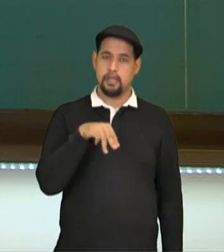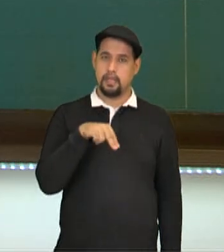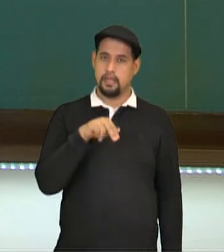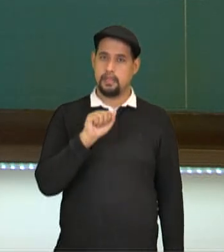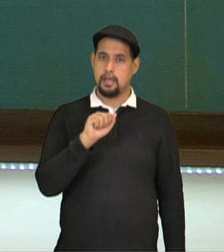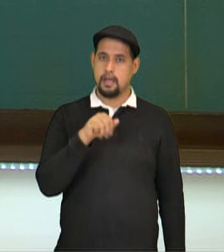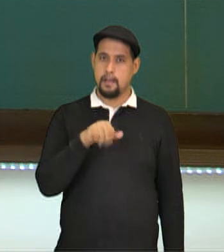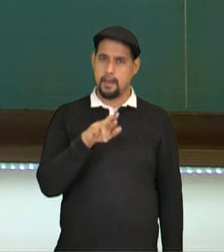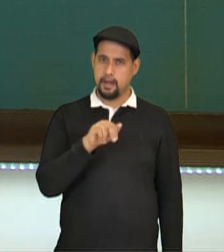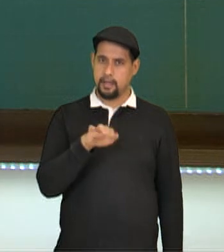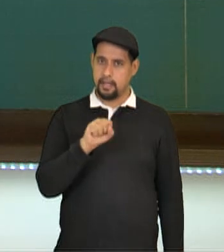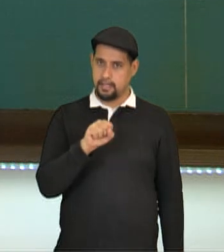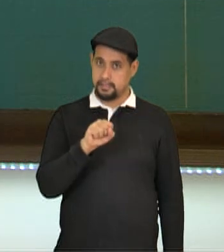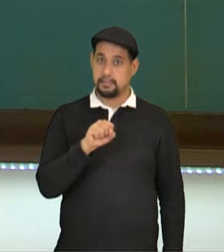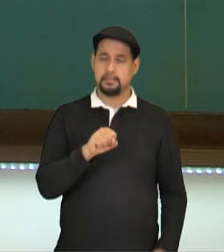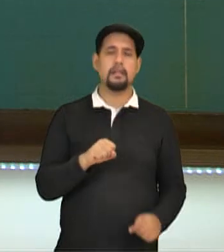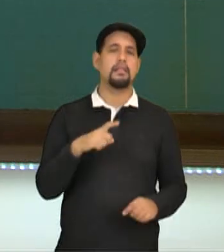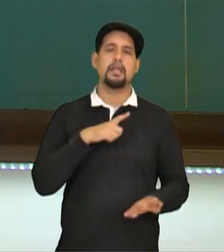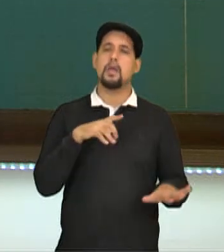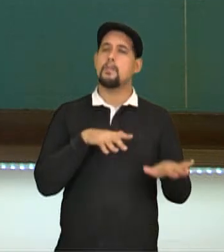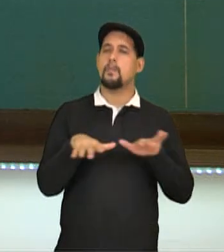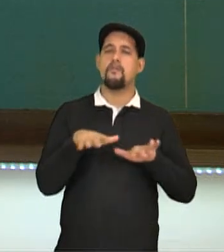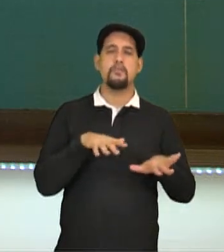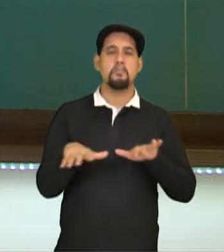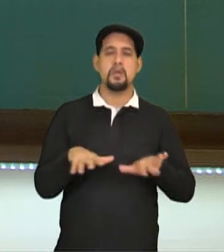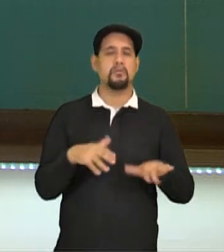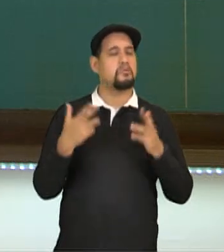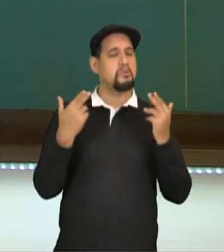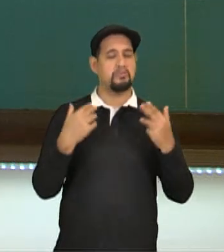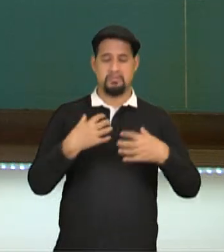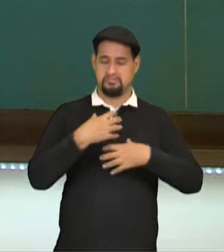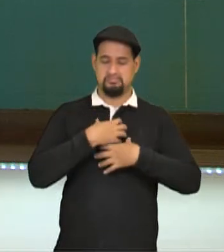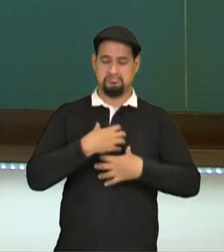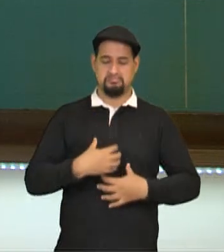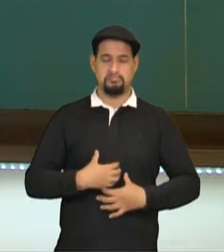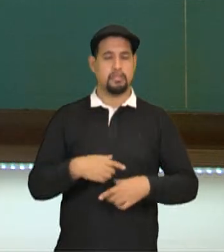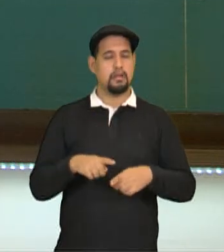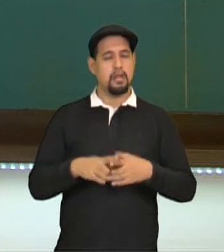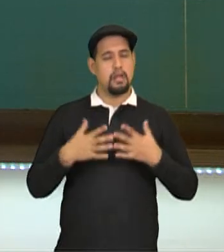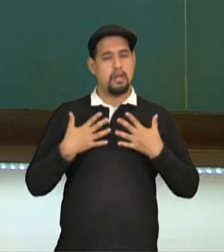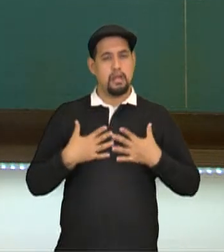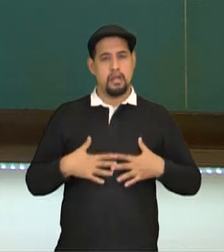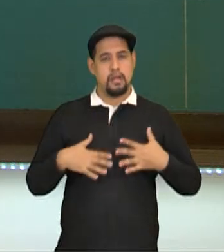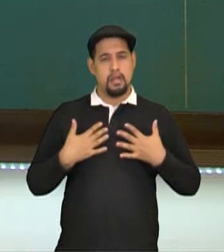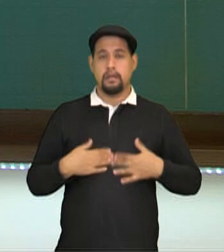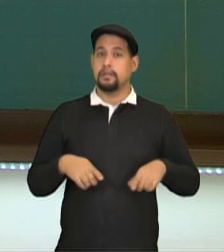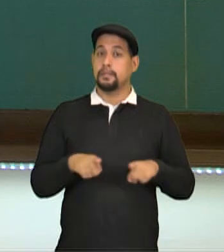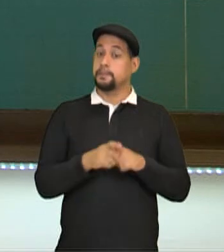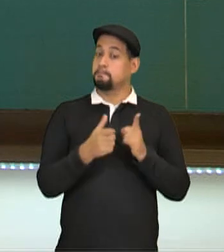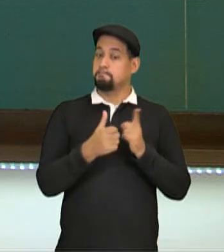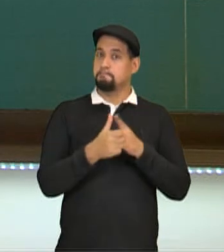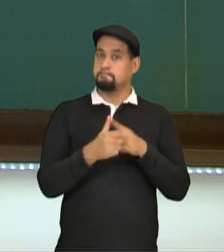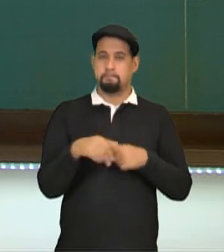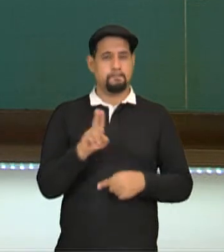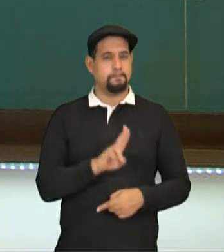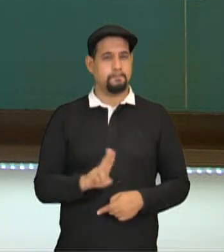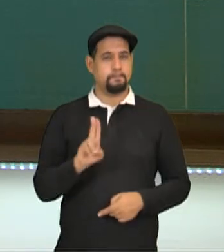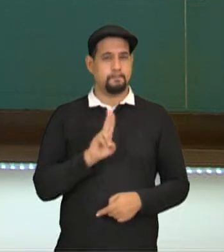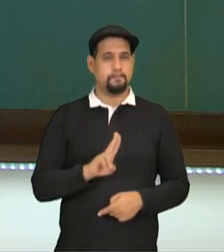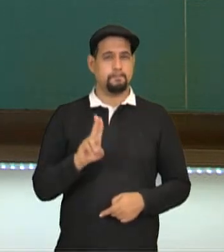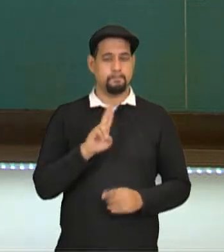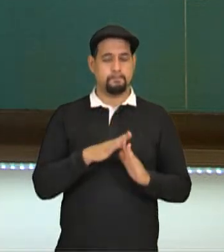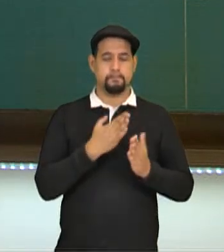dinamarquês, que ele tinha movimentos naturais do ser humano e suaves, e foi o primeiro a ser implantado